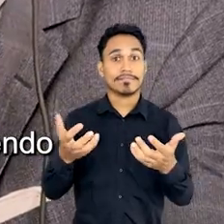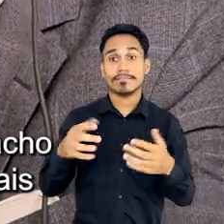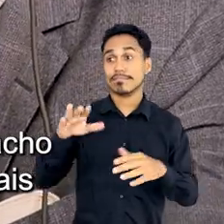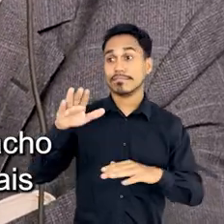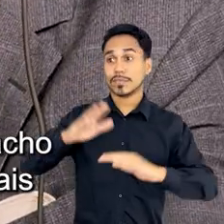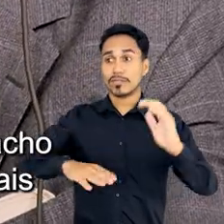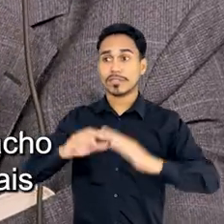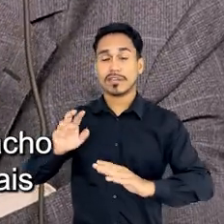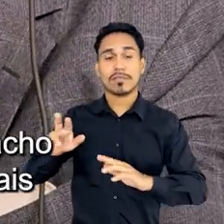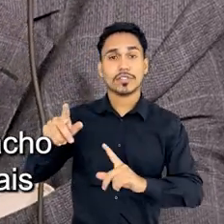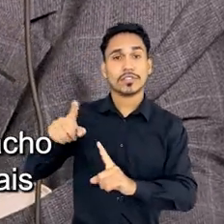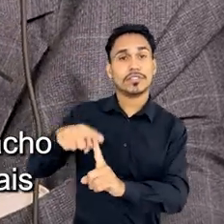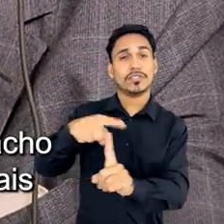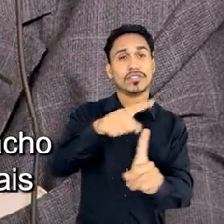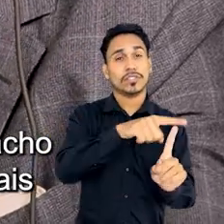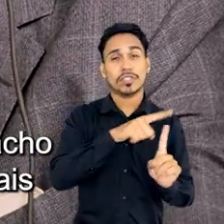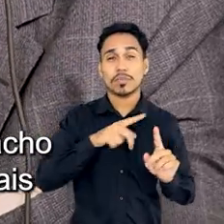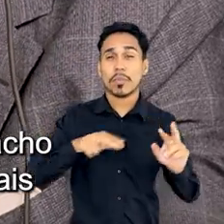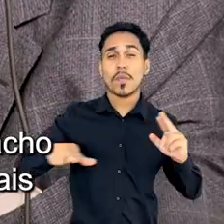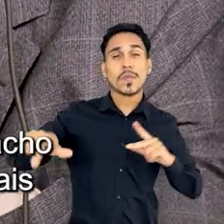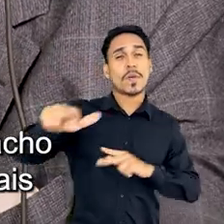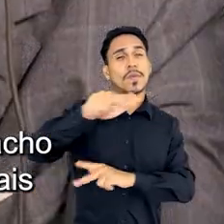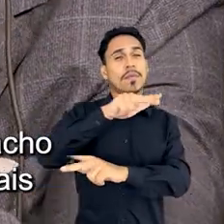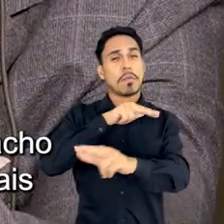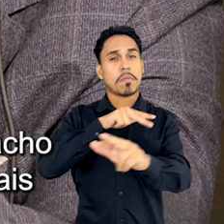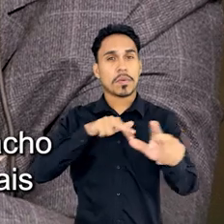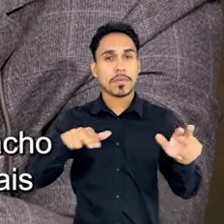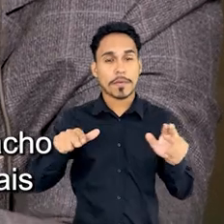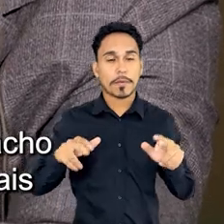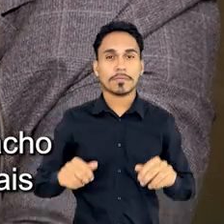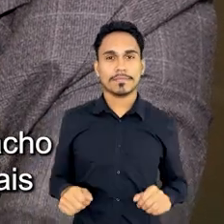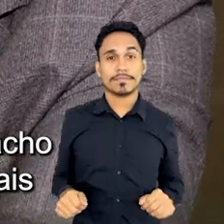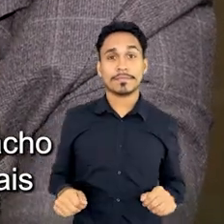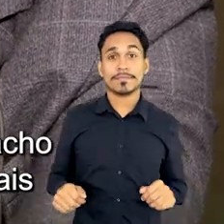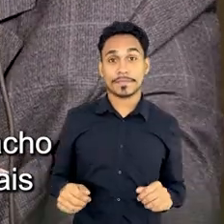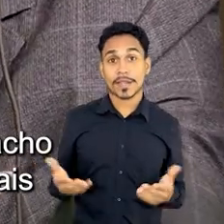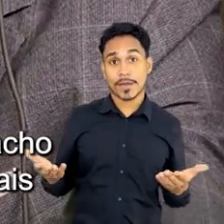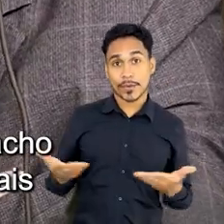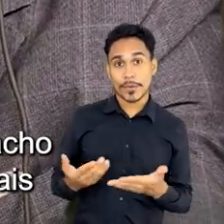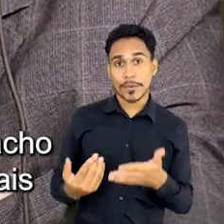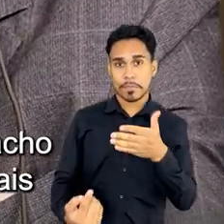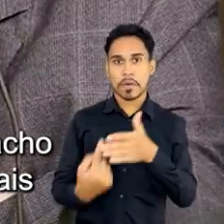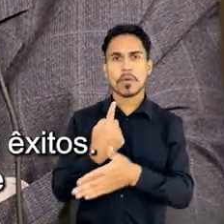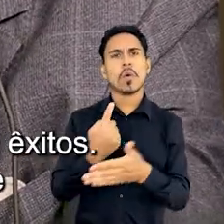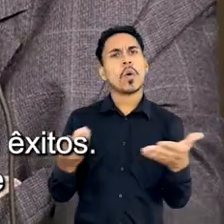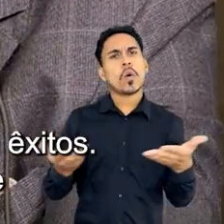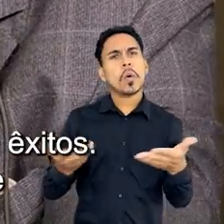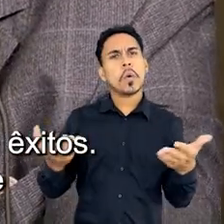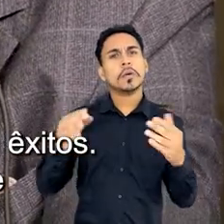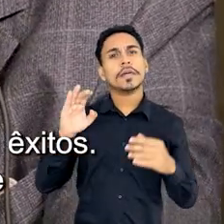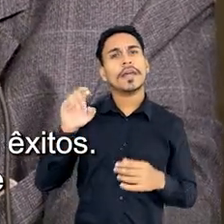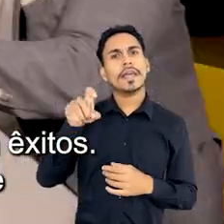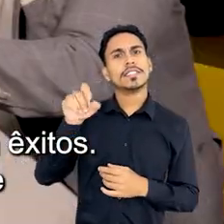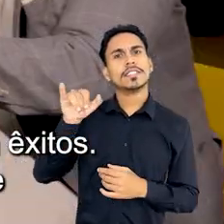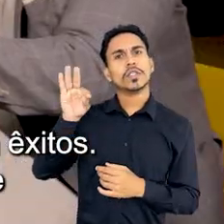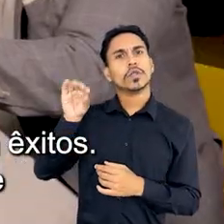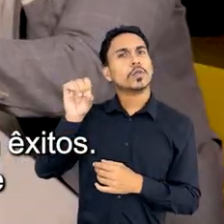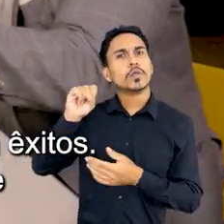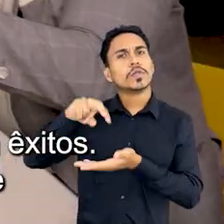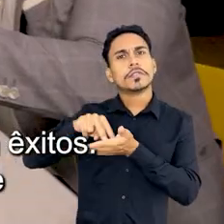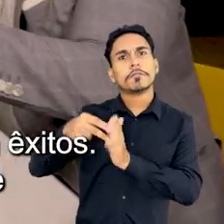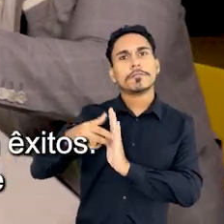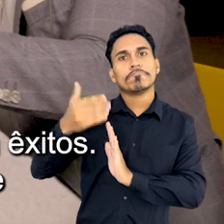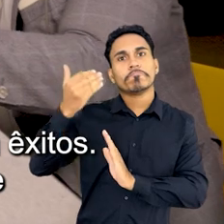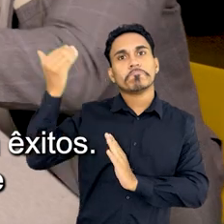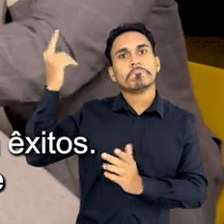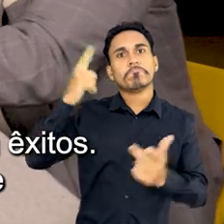profissional de trabalho as soluções são as mais variadas Eu acho que o ponto da pergunta é a gente não fala mais em êxito porque conclus gente fala em êxitos